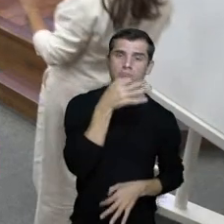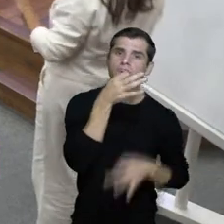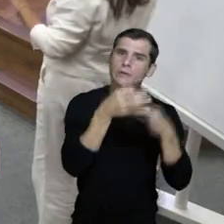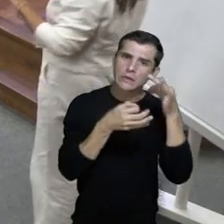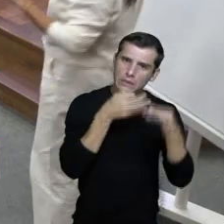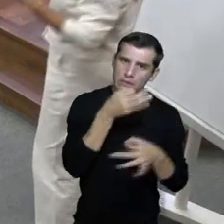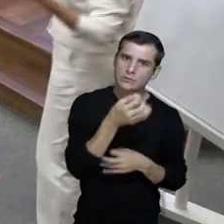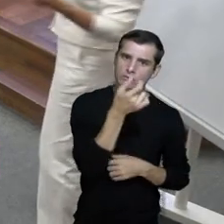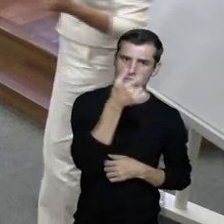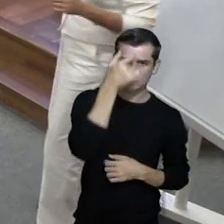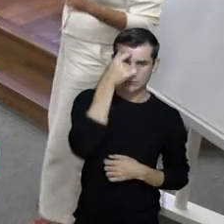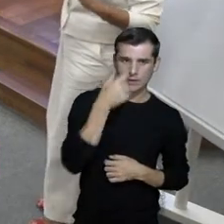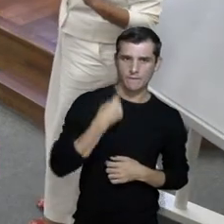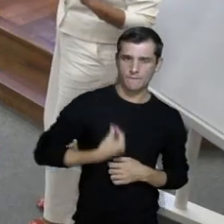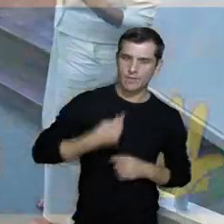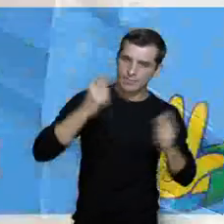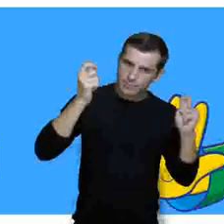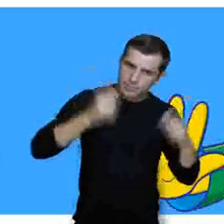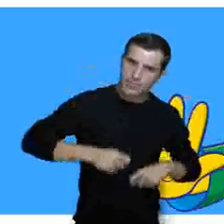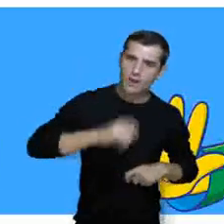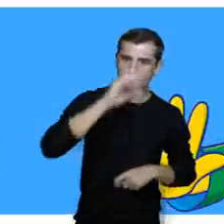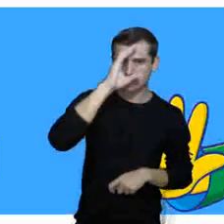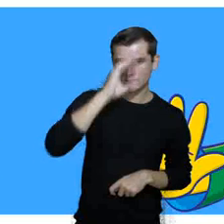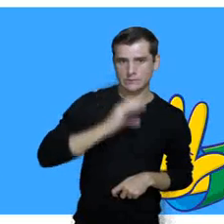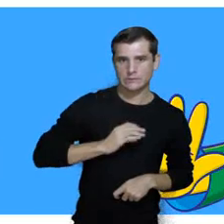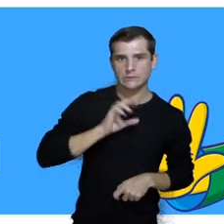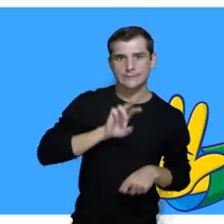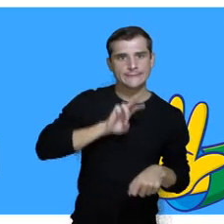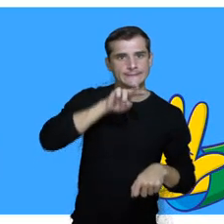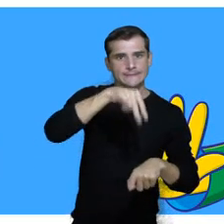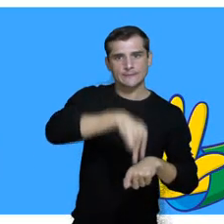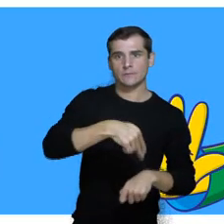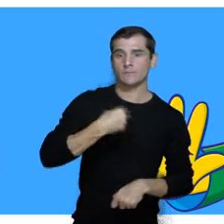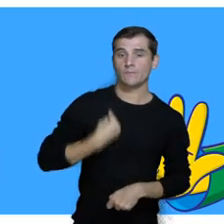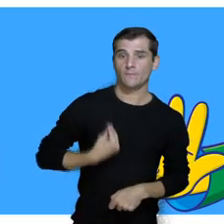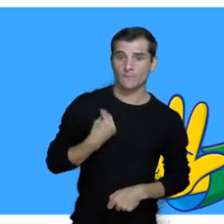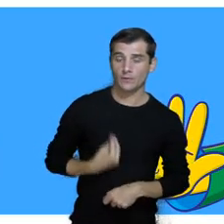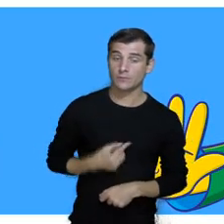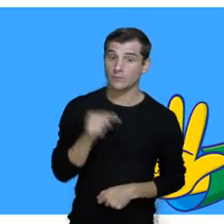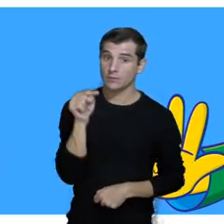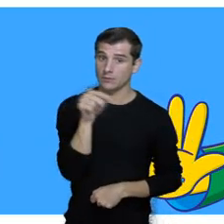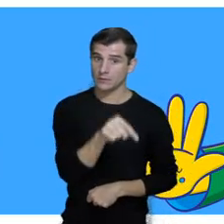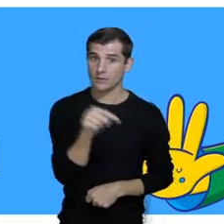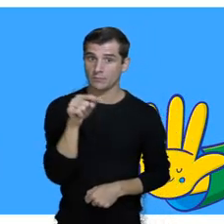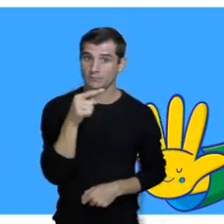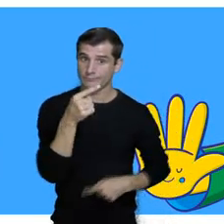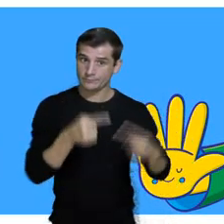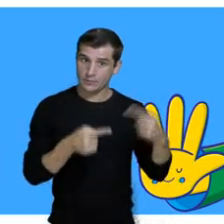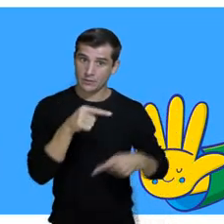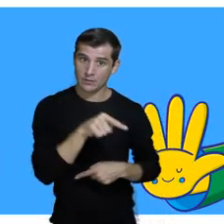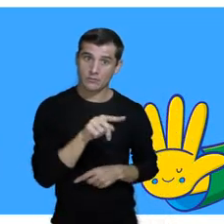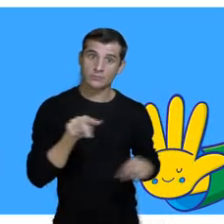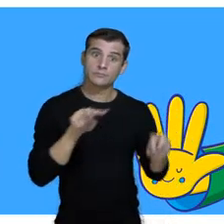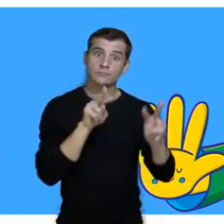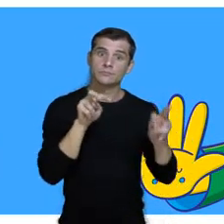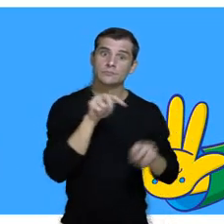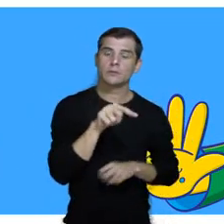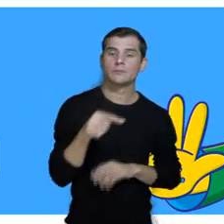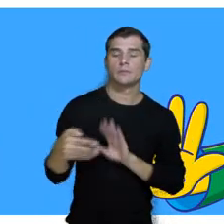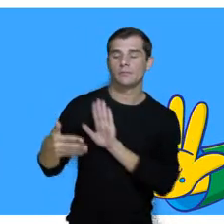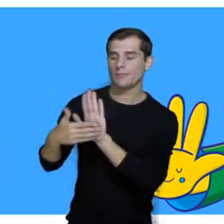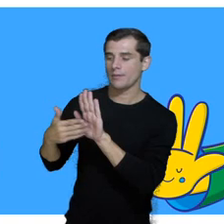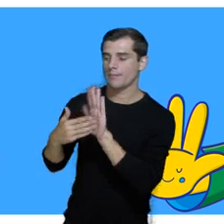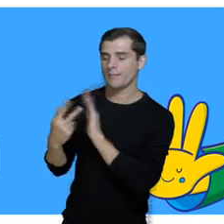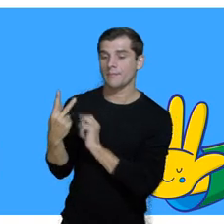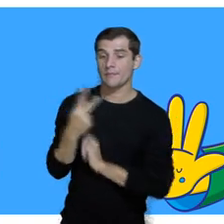uma cidadania e aí é um ponto muito chave dentro dessa discussão que é o a proposta da educação